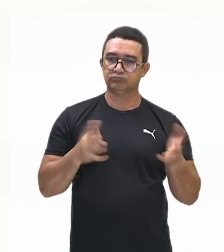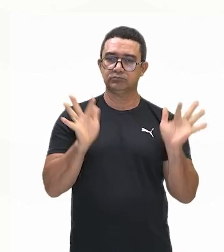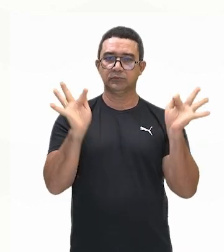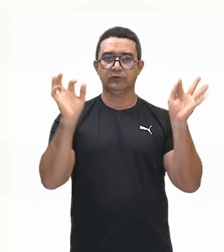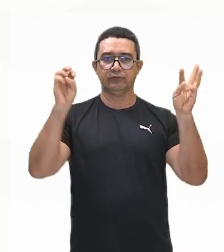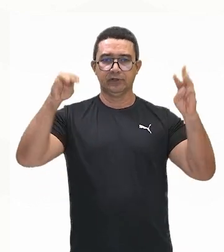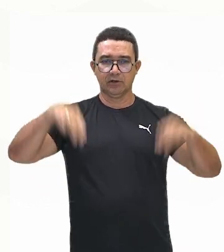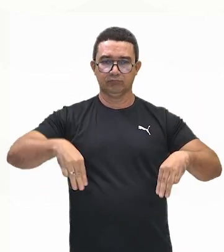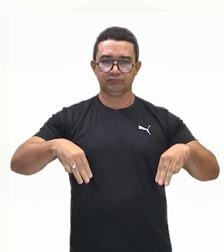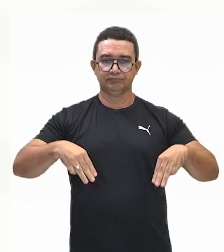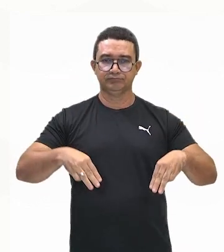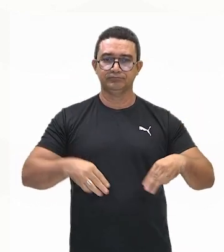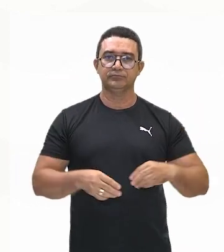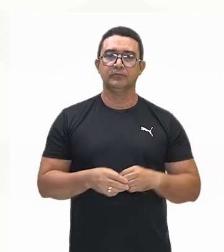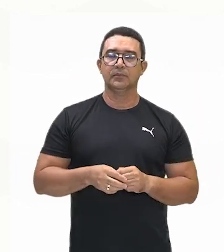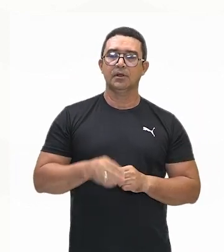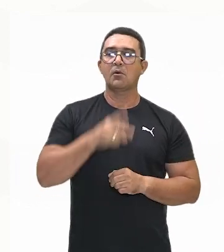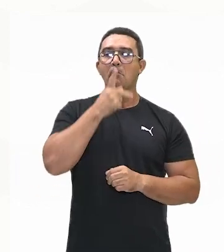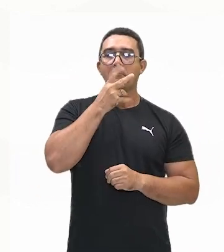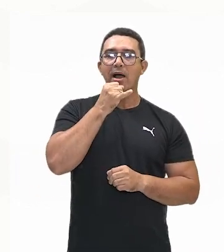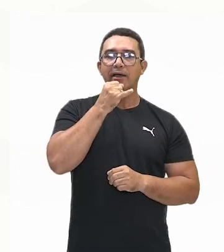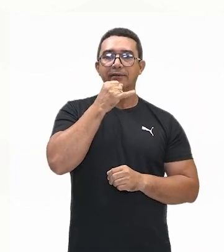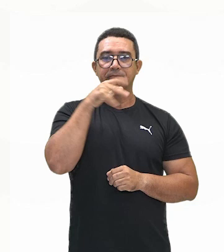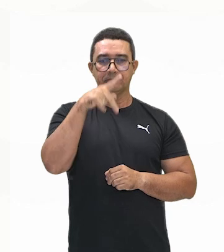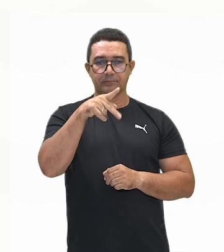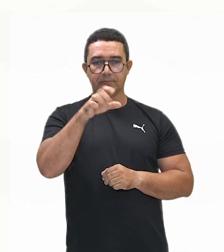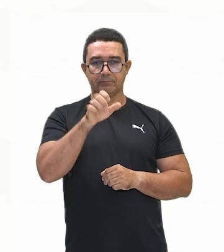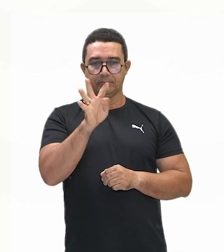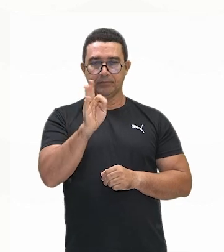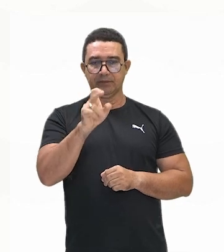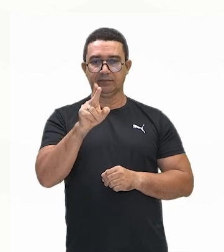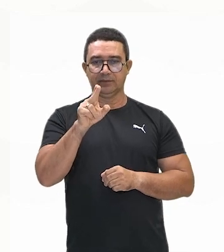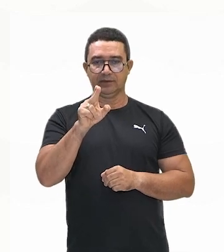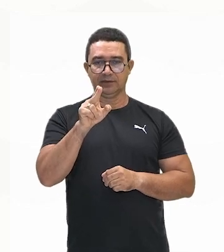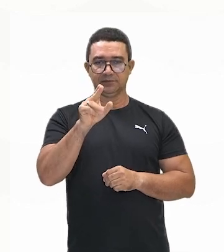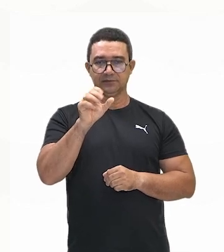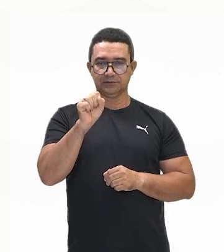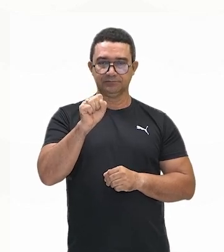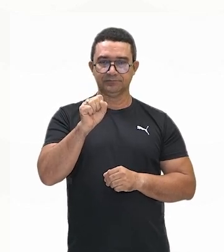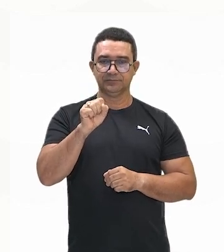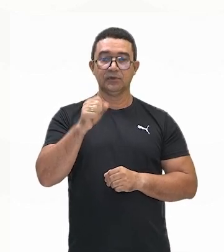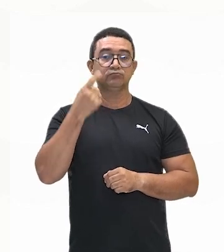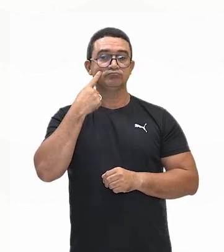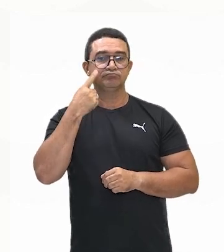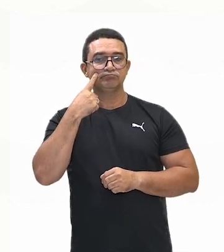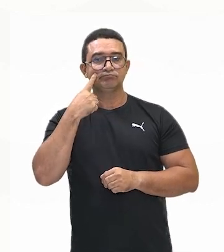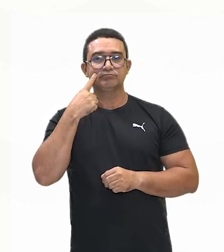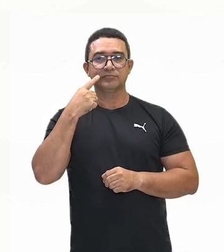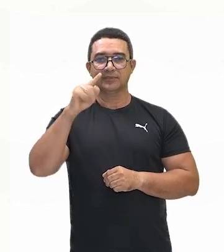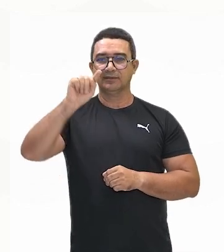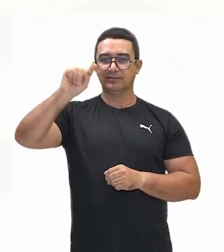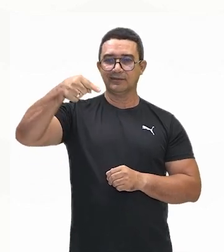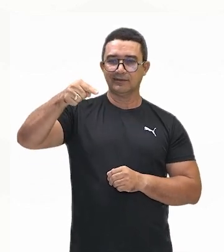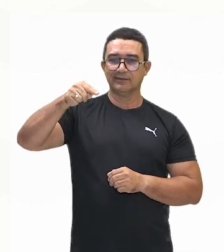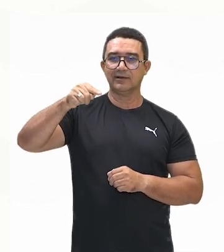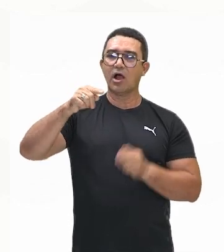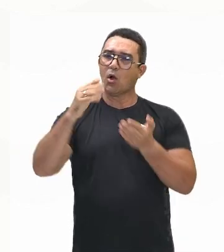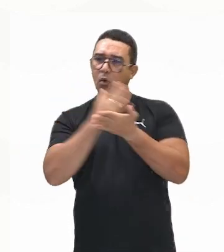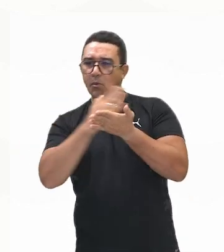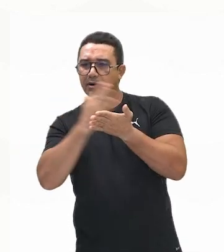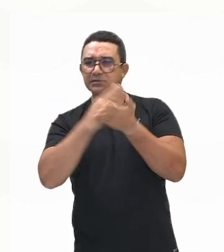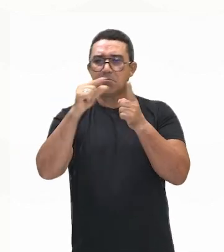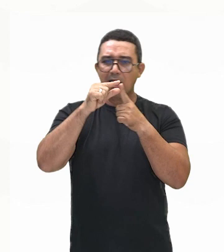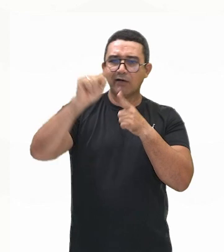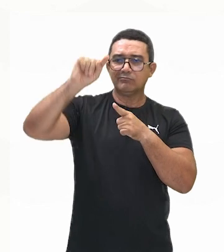último, Peter's father, o pai do Peter, is really nice. Então nós temos aí a